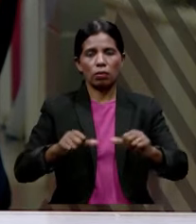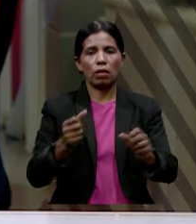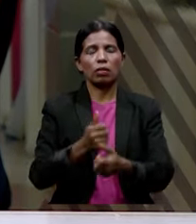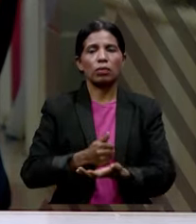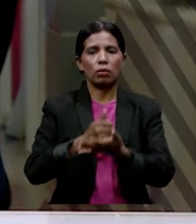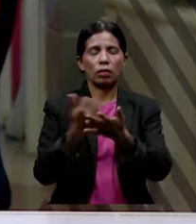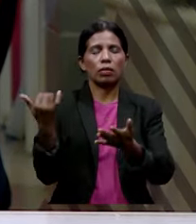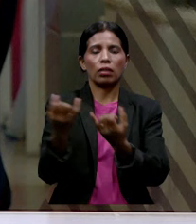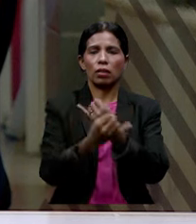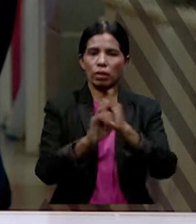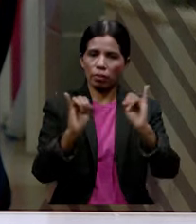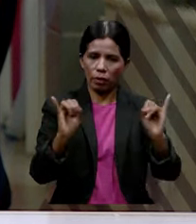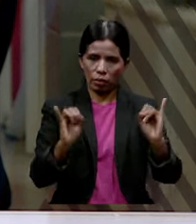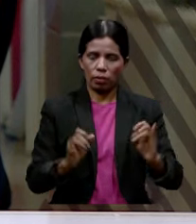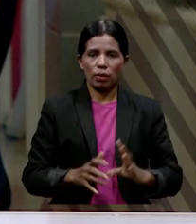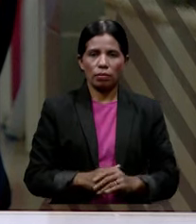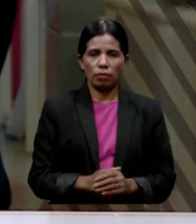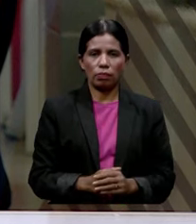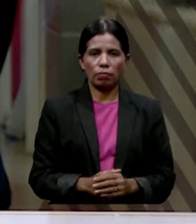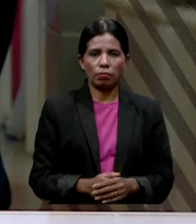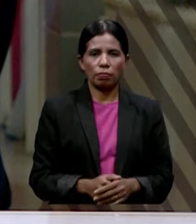ba independensia.